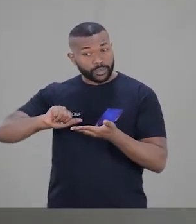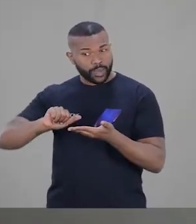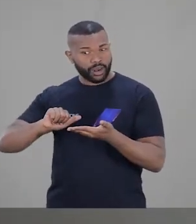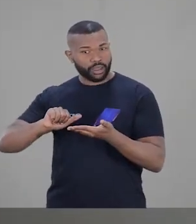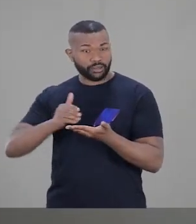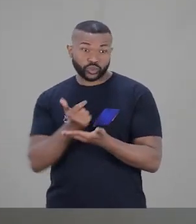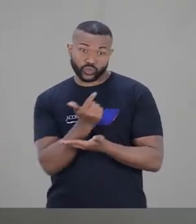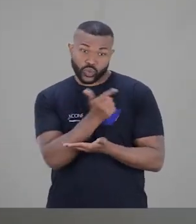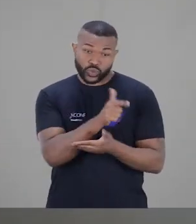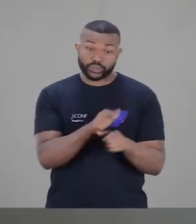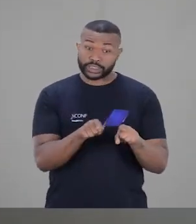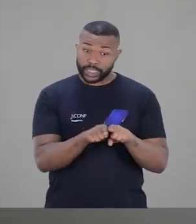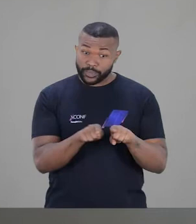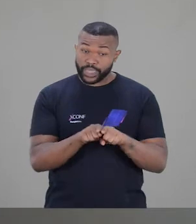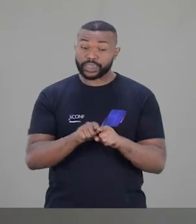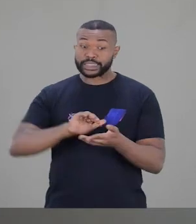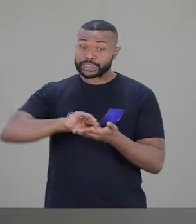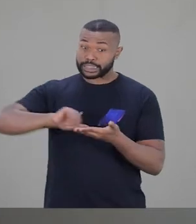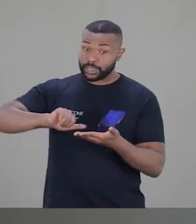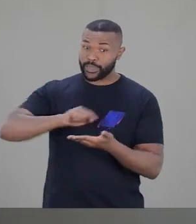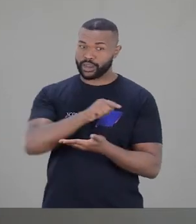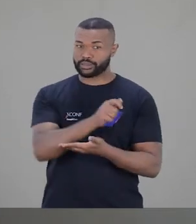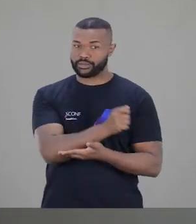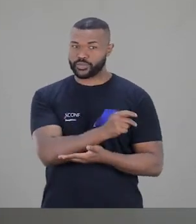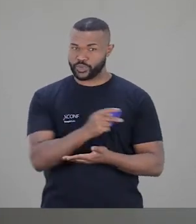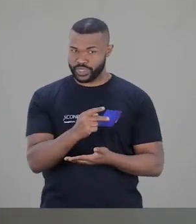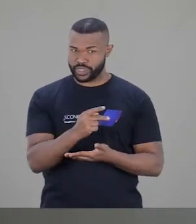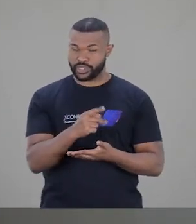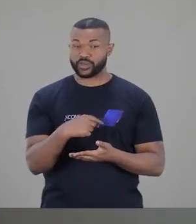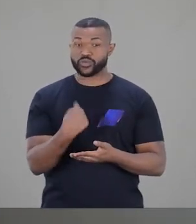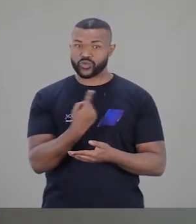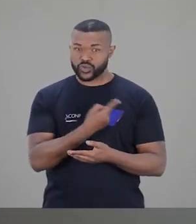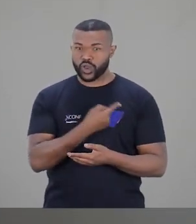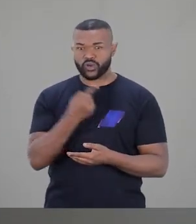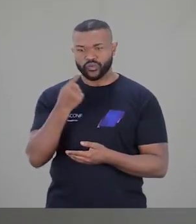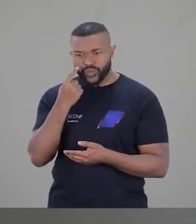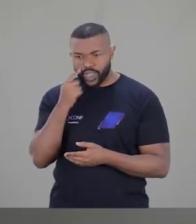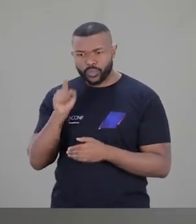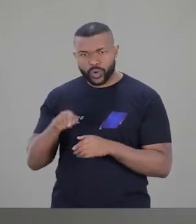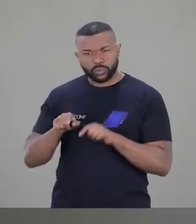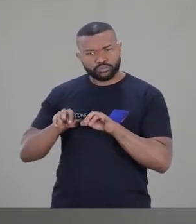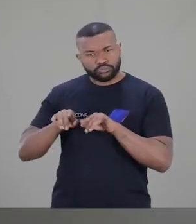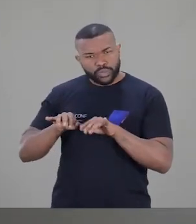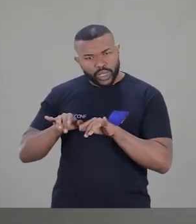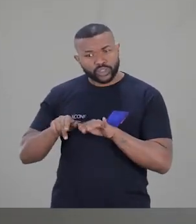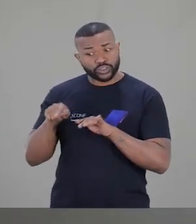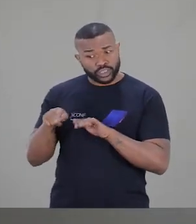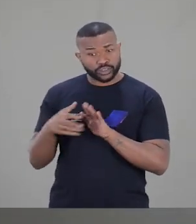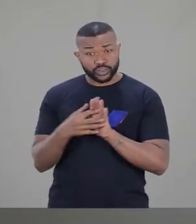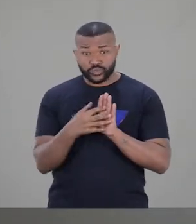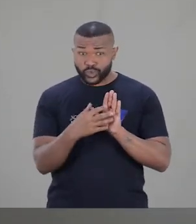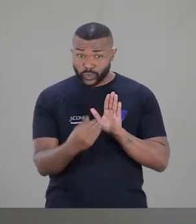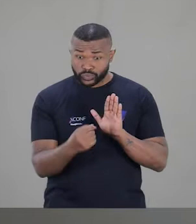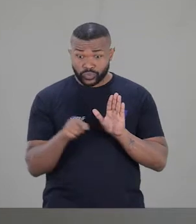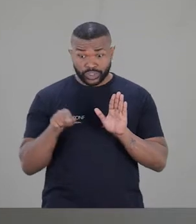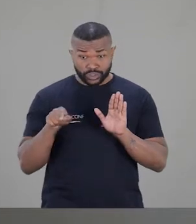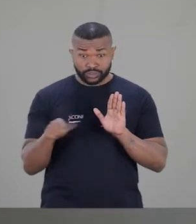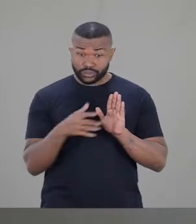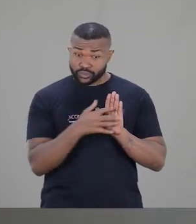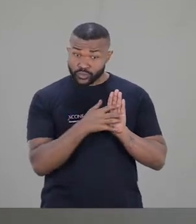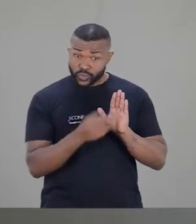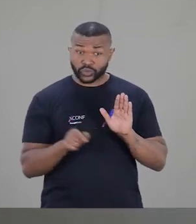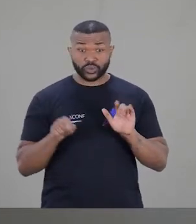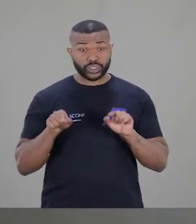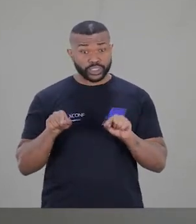de outras e isolada das aplicações. Então, a gente extrai a funcionalidade para o módulo, de forma que